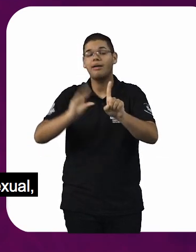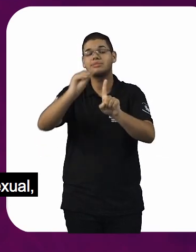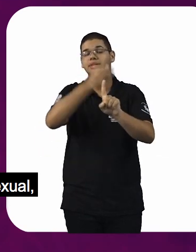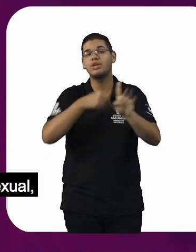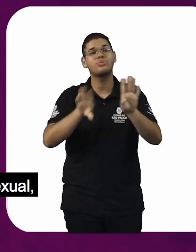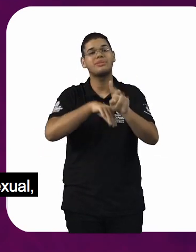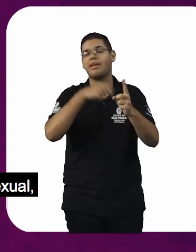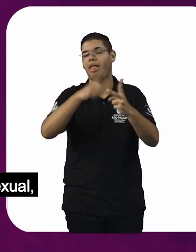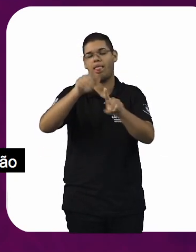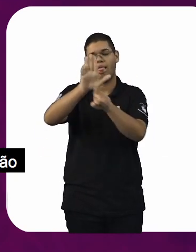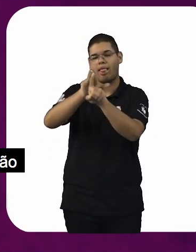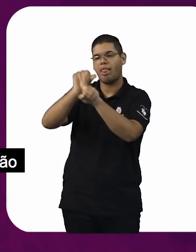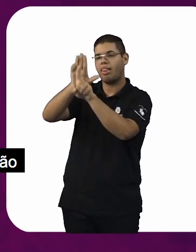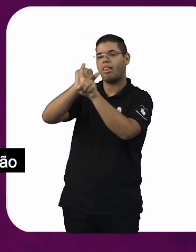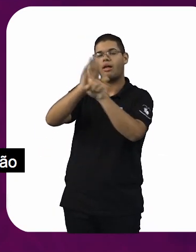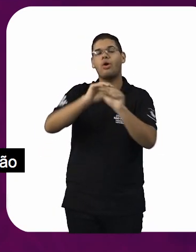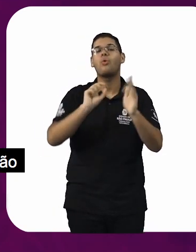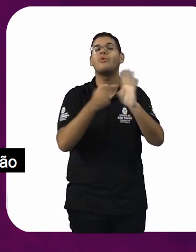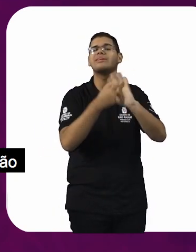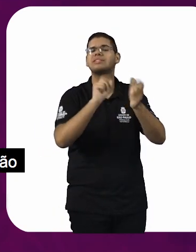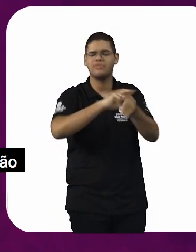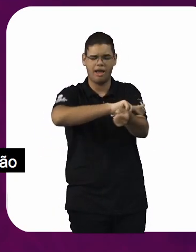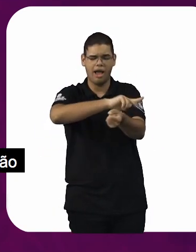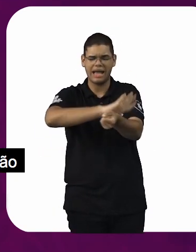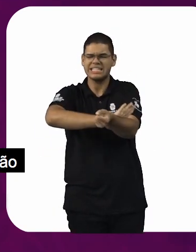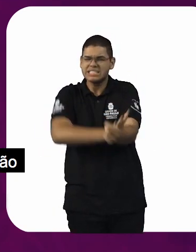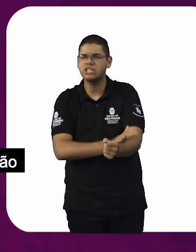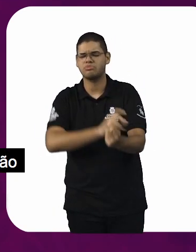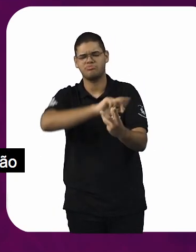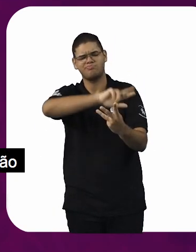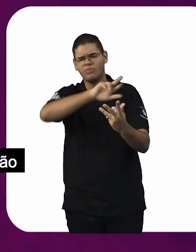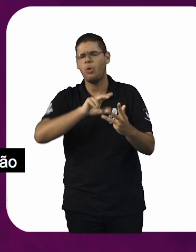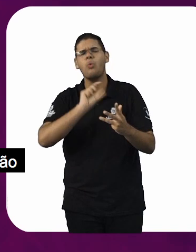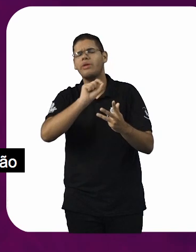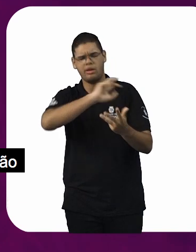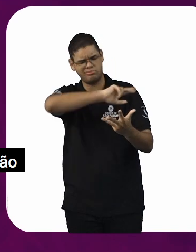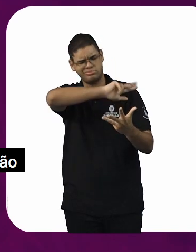que é assédio moral, o que é assédio sexual, o que é racismo, quais são